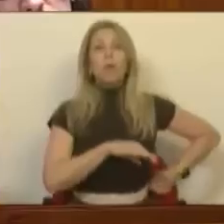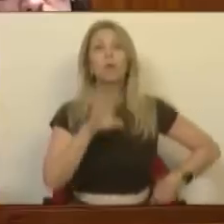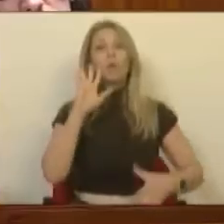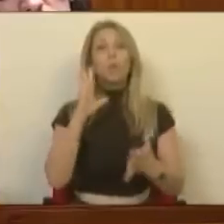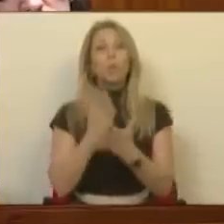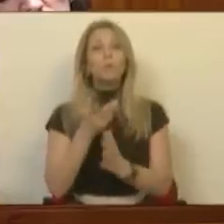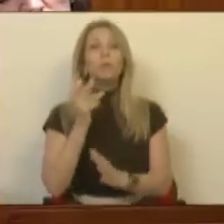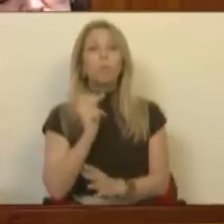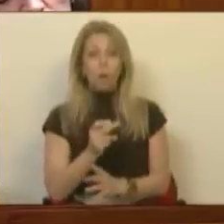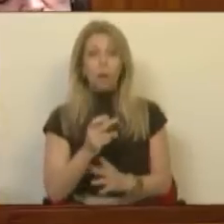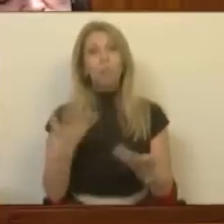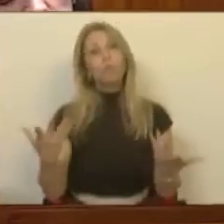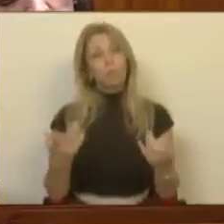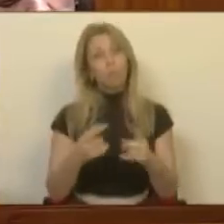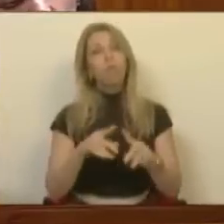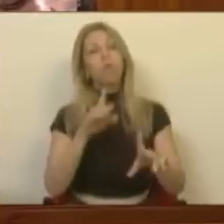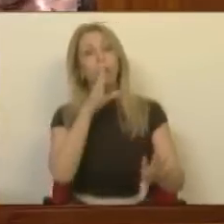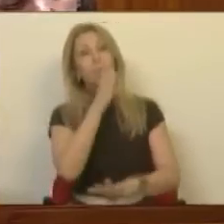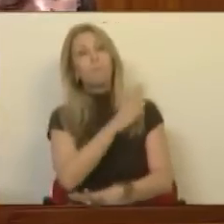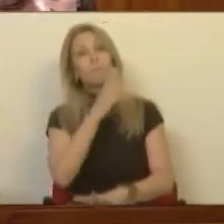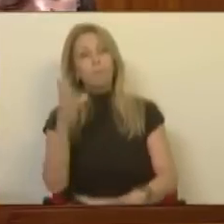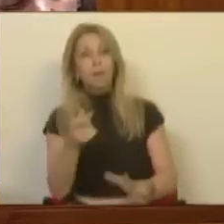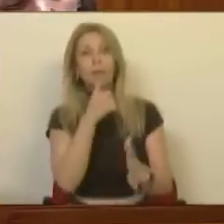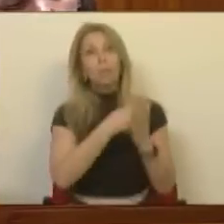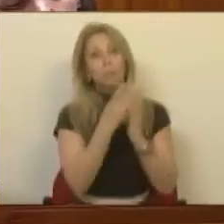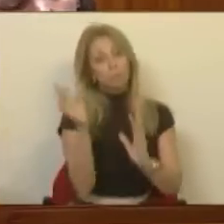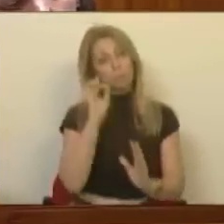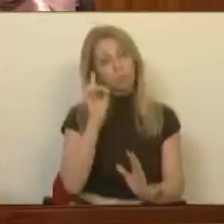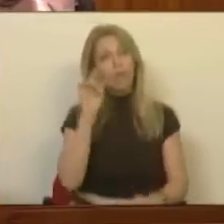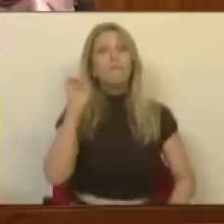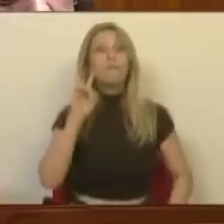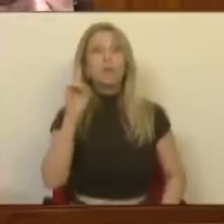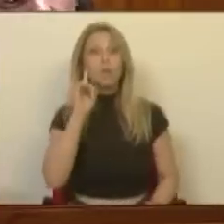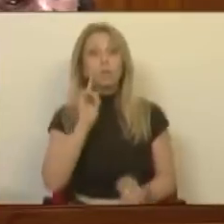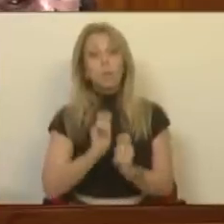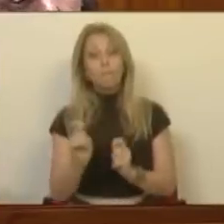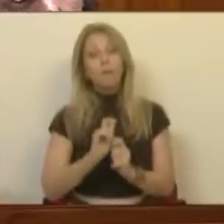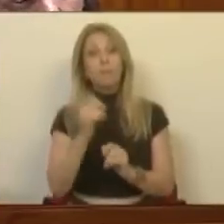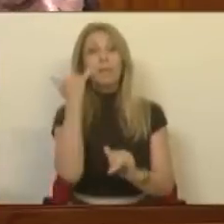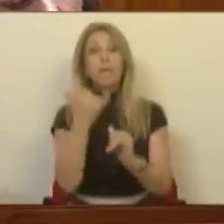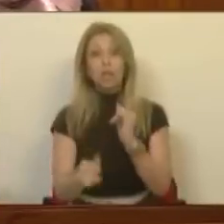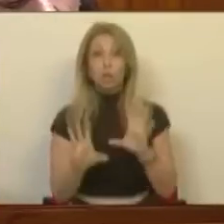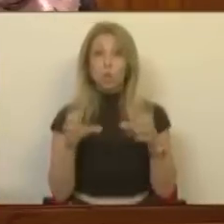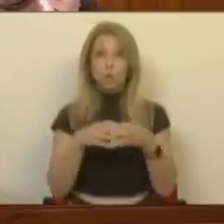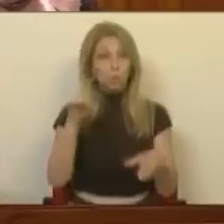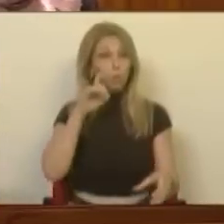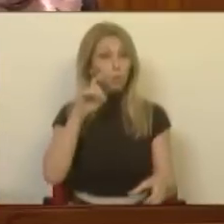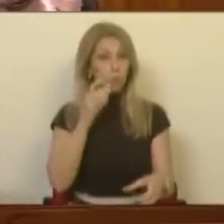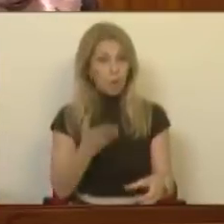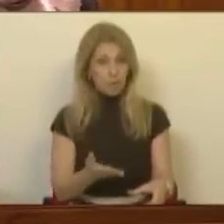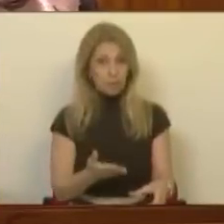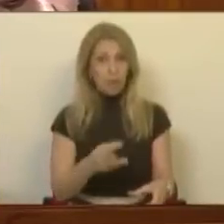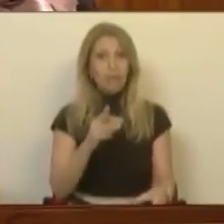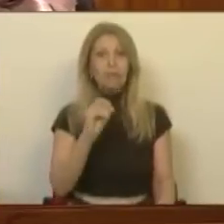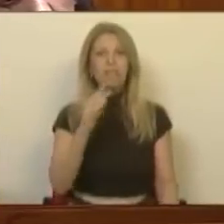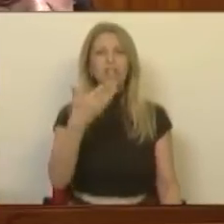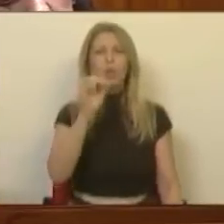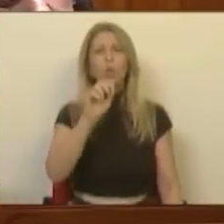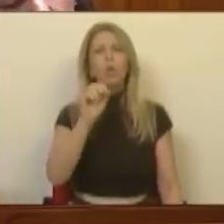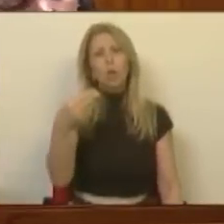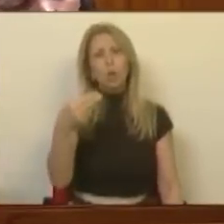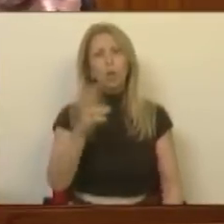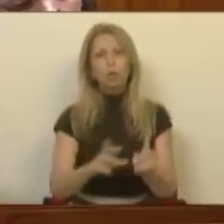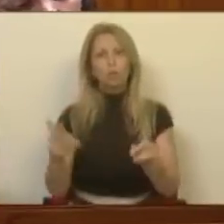conjunto de ideias importantes em primeiro lugar na valorização de subsídio de risco nas Forças de segurança que recebeu de 31 €